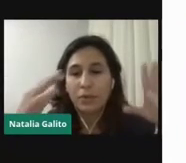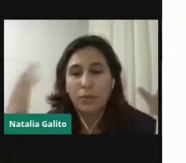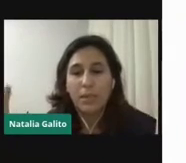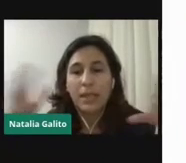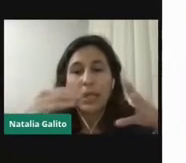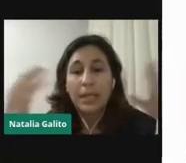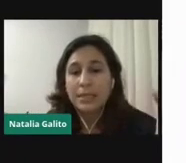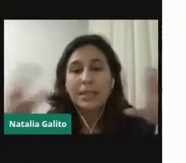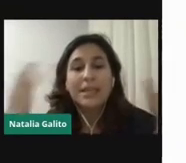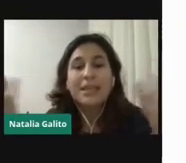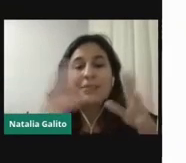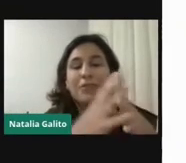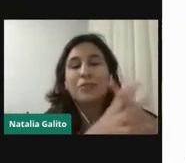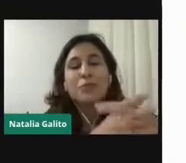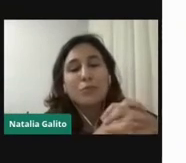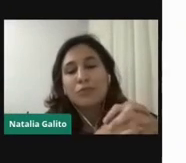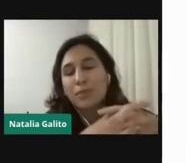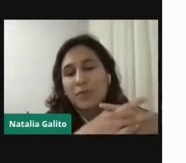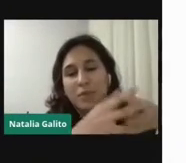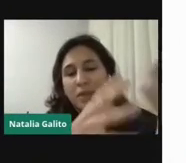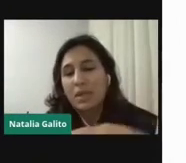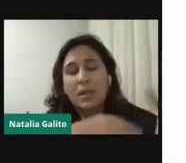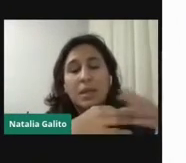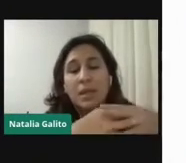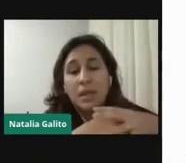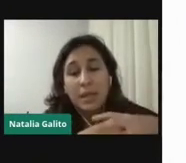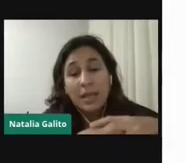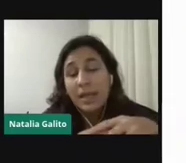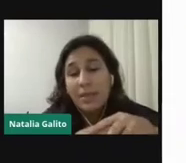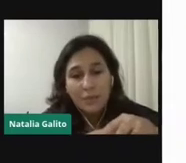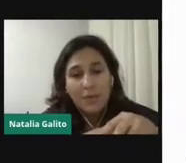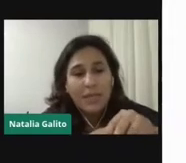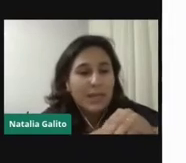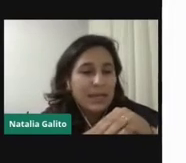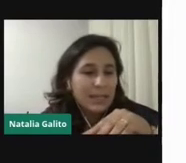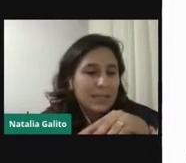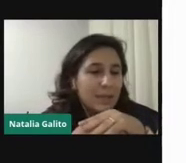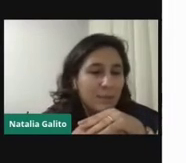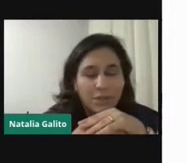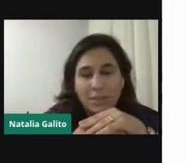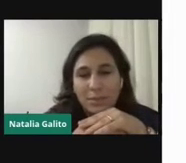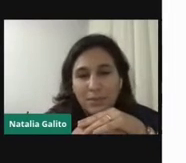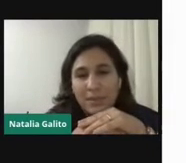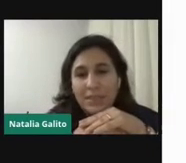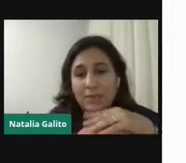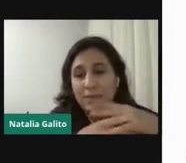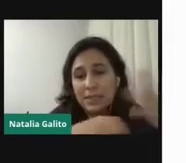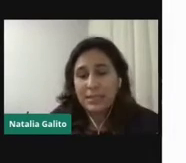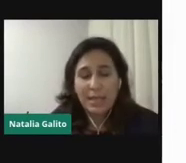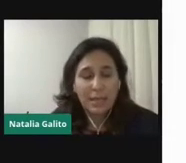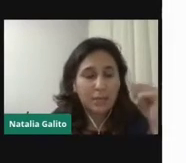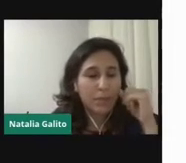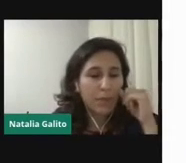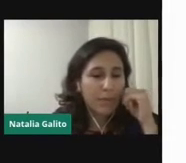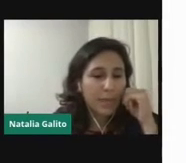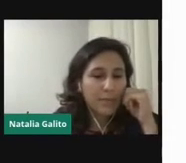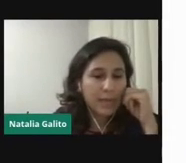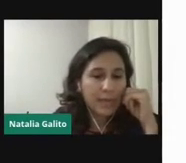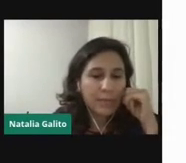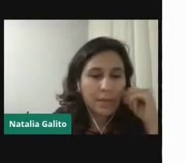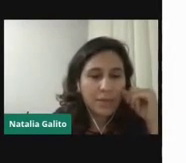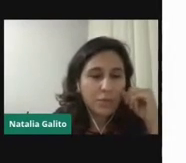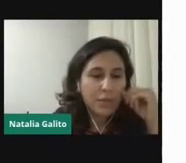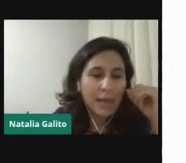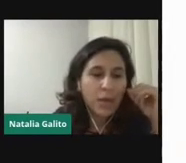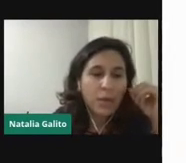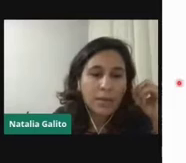esquecer de alguém, eu tô com medo, Elisa, enfim, todo mundo, professor Dan... Enfim, eu queria agradecer muitíssimo vocês. E se vocês quiserem, o meu e-mail está